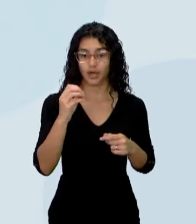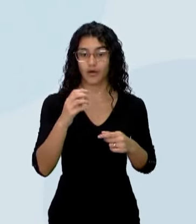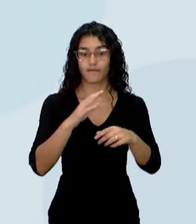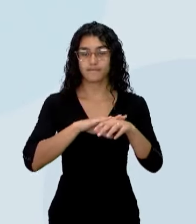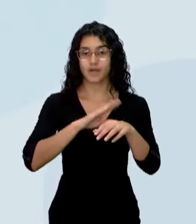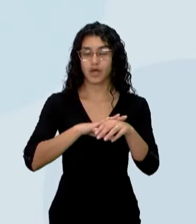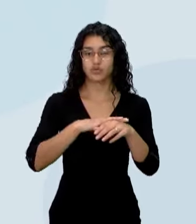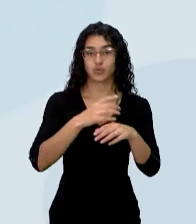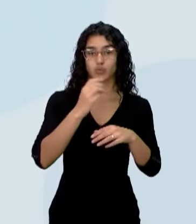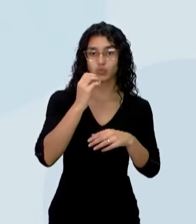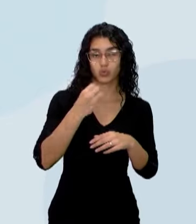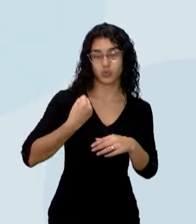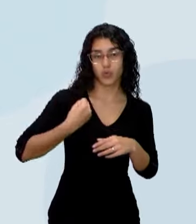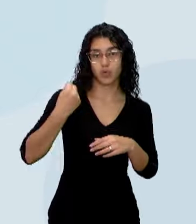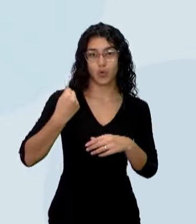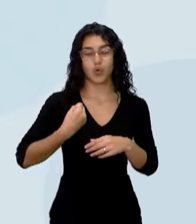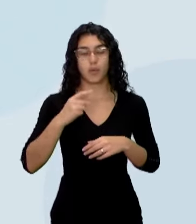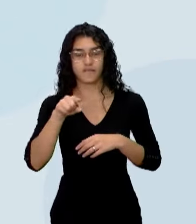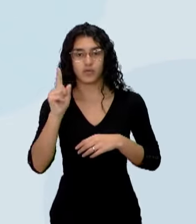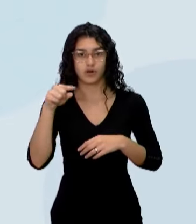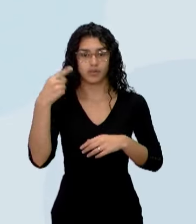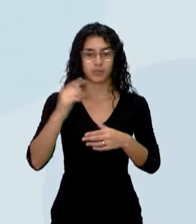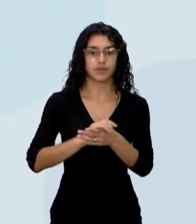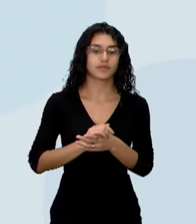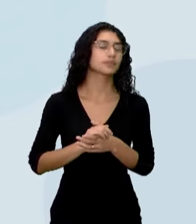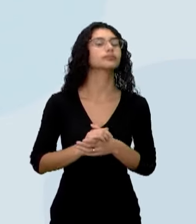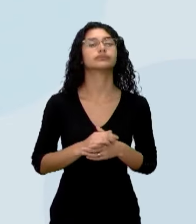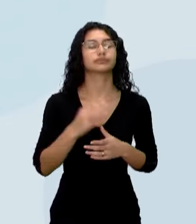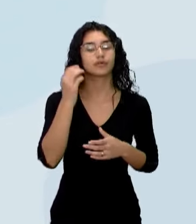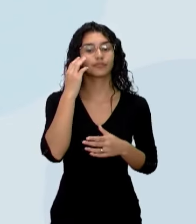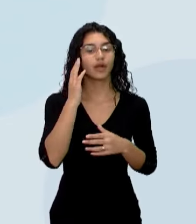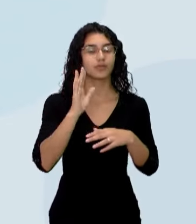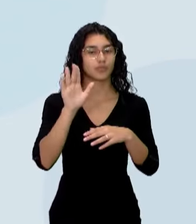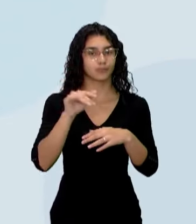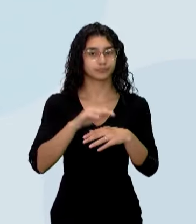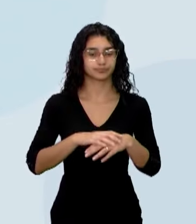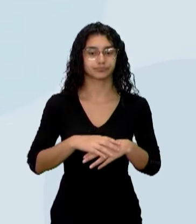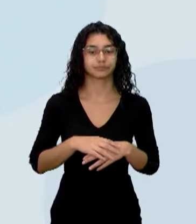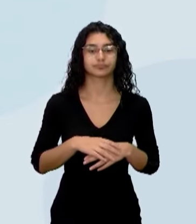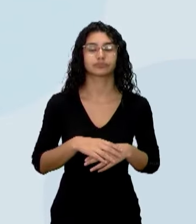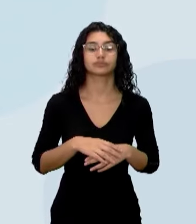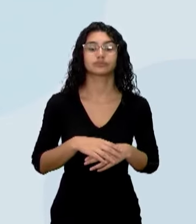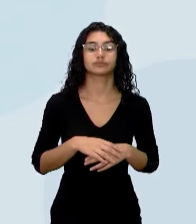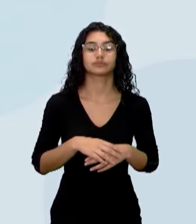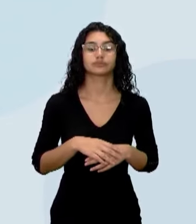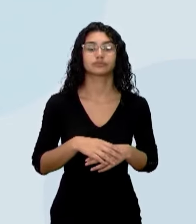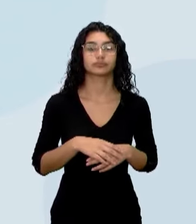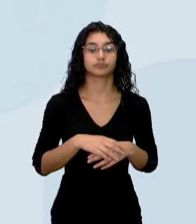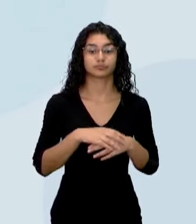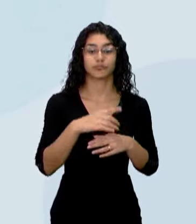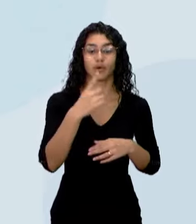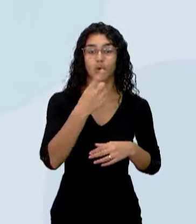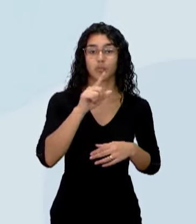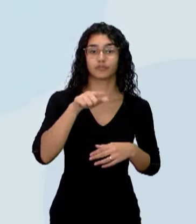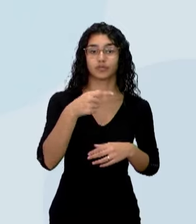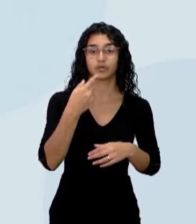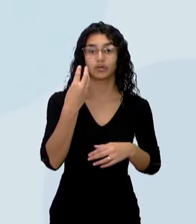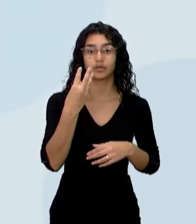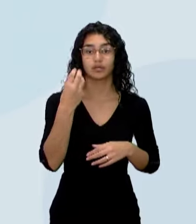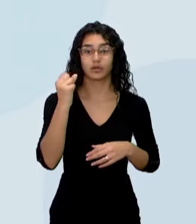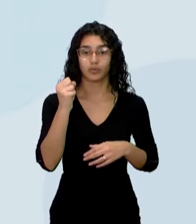zeros e a vírgula depois. Sim, sim. Eu faço assim, ó. Uma vez, faço de conta que não tem a vírgula aqui, tá, gente? Ó. Então, eu faço 1 vezes